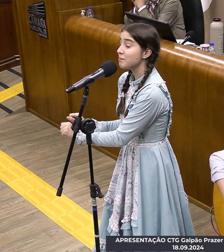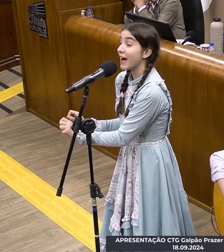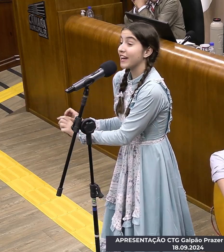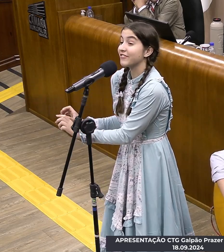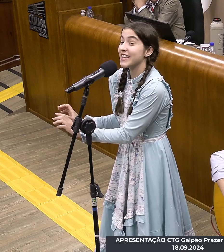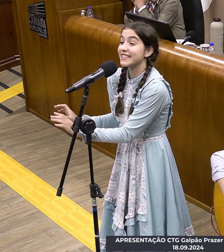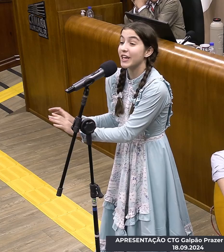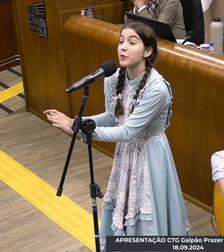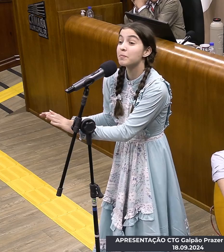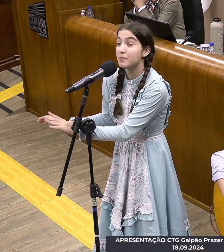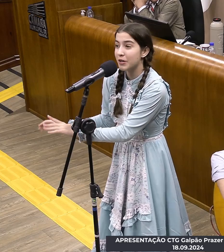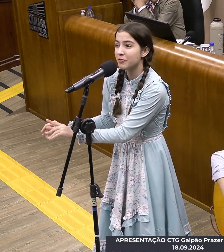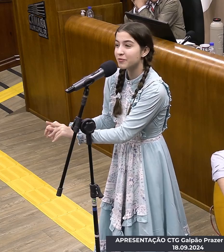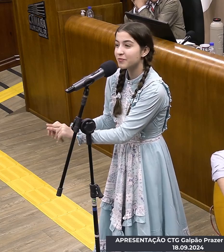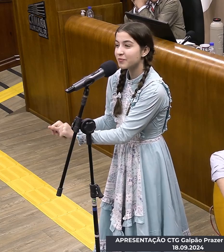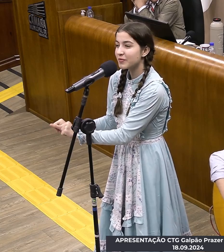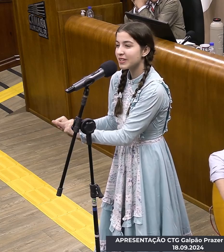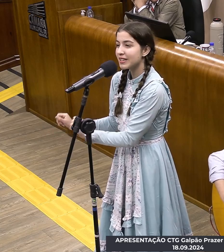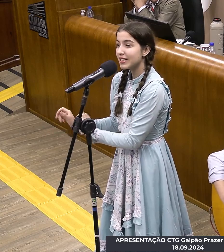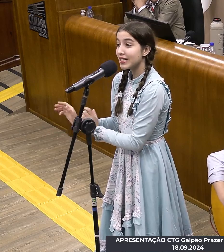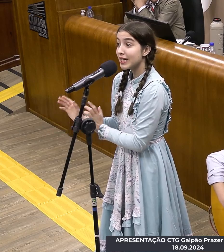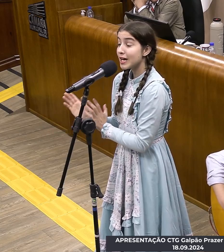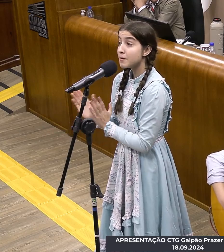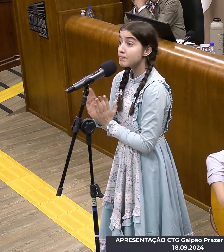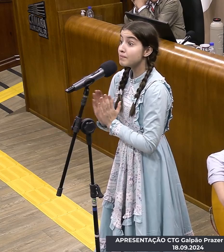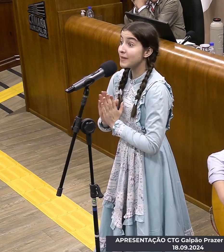hábeis para fazer o pão,